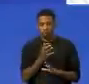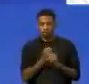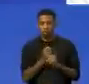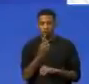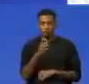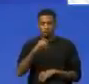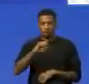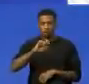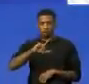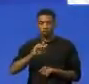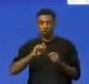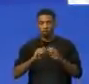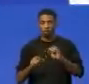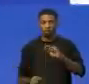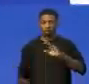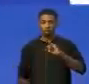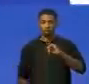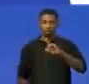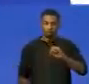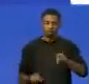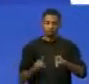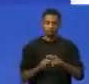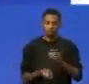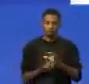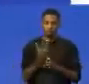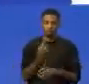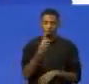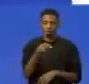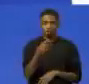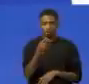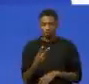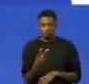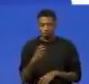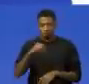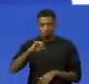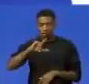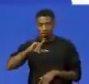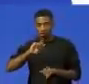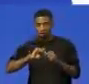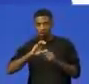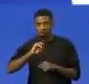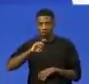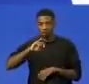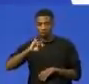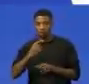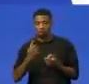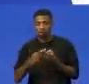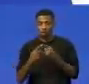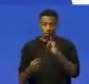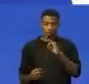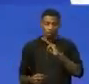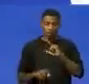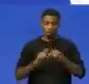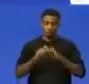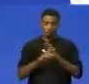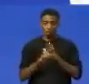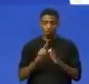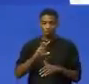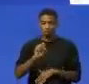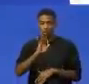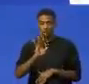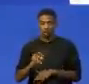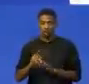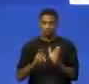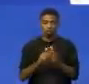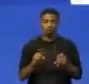1 mol de ácido salicílico produz meio mol de ácido acetil salicílico, porque você tem um rendimento de